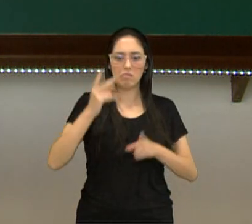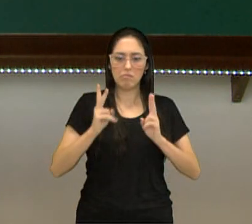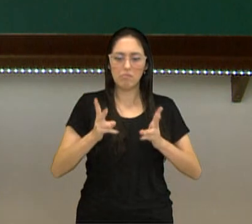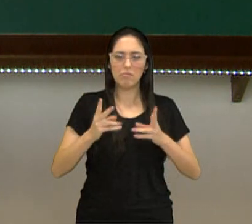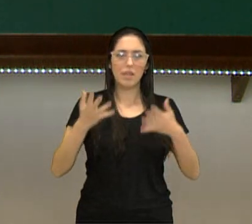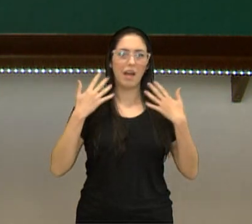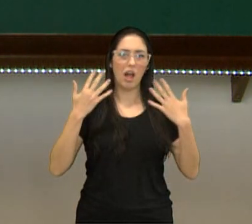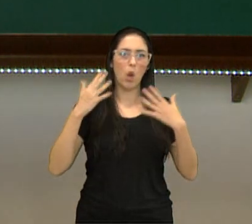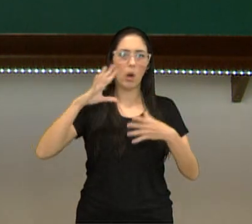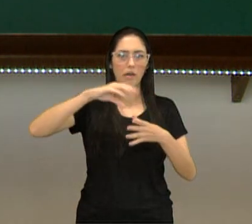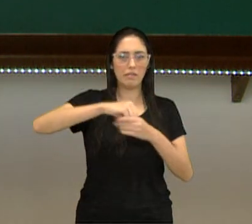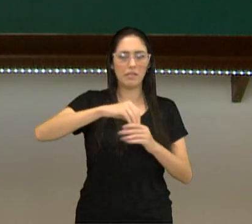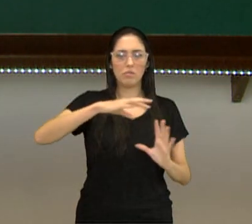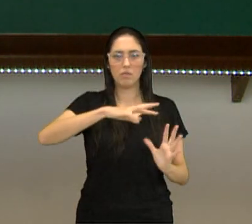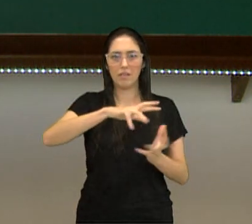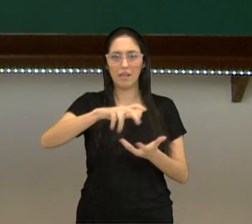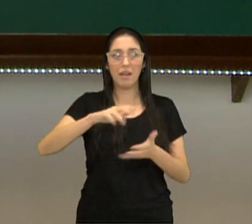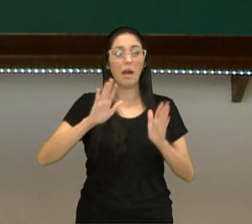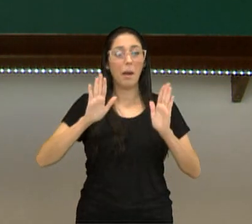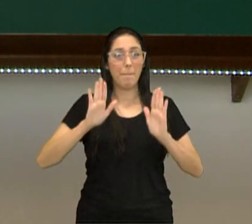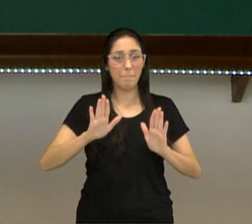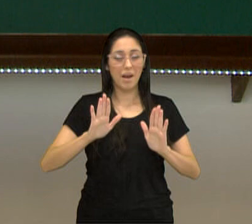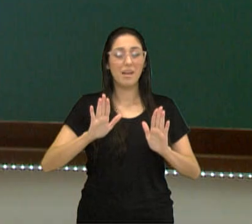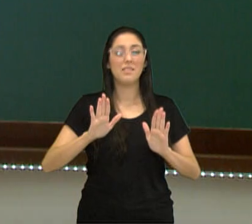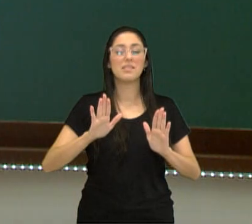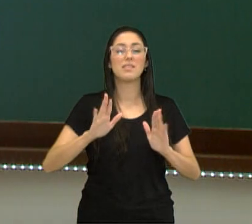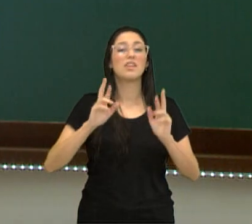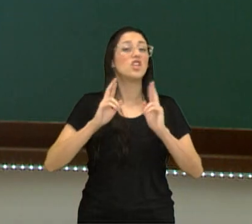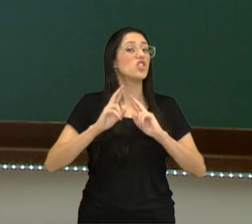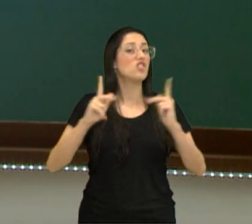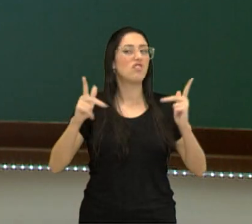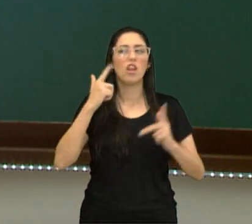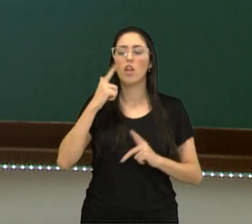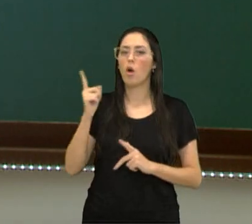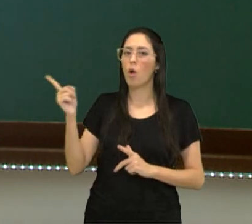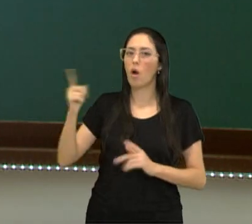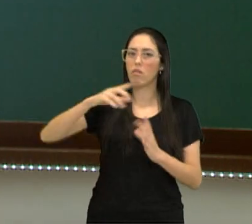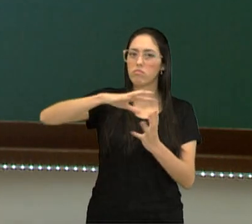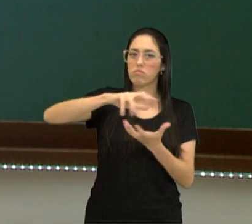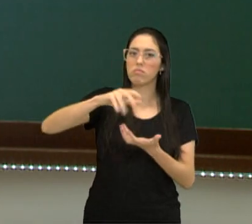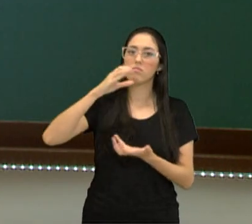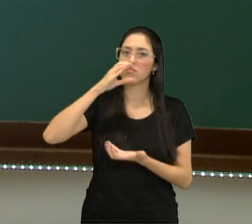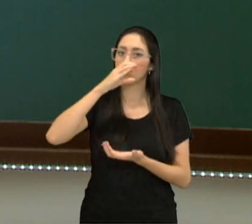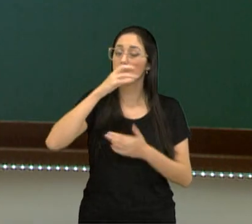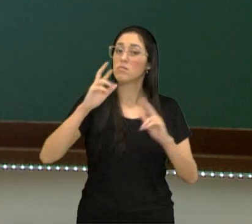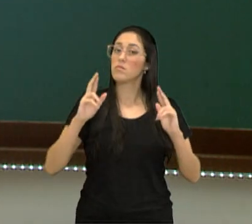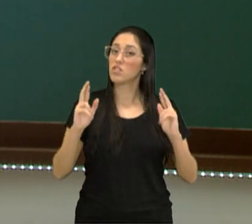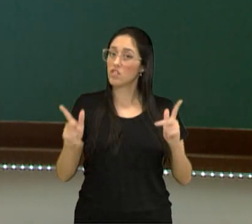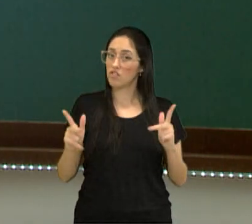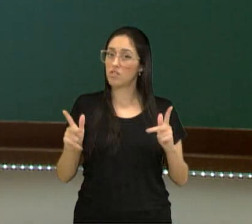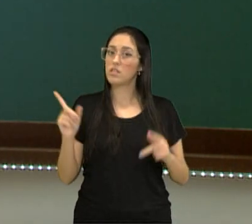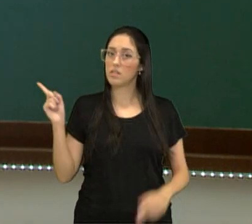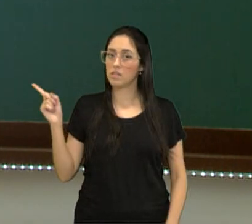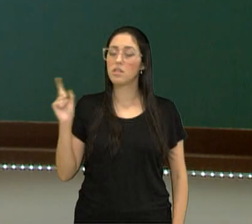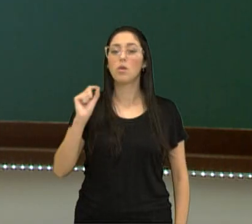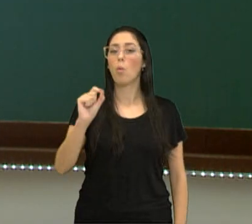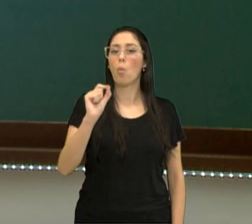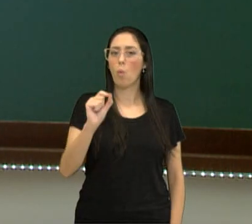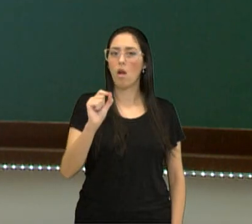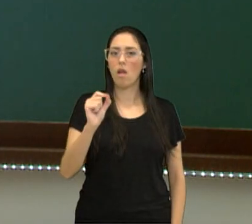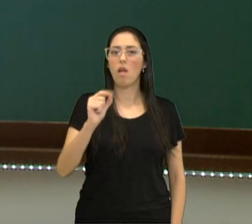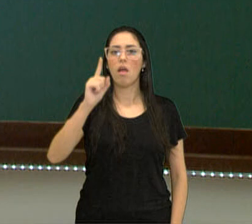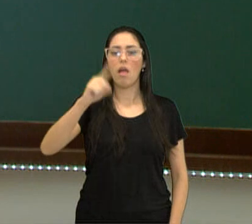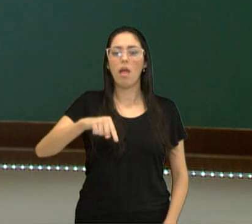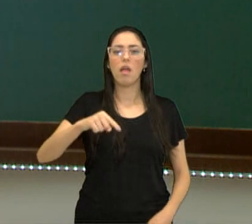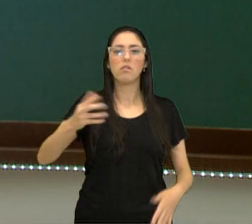vida. Mas o efeito estufa, ele é muito diferente do aquecimento global, pois o aquecimento global está associado a quê? Ao aumento